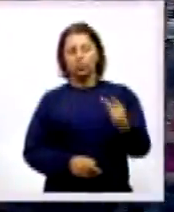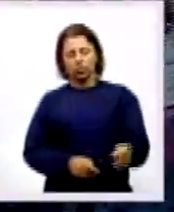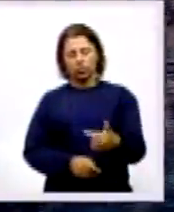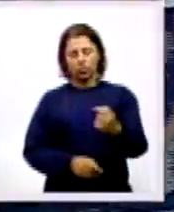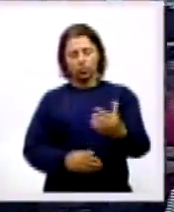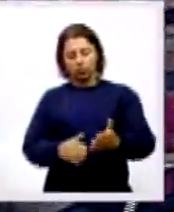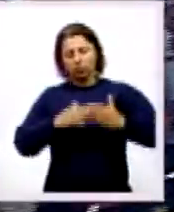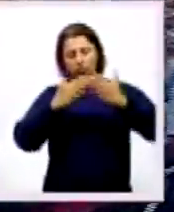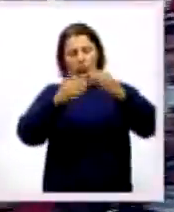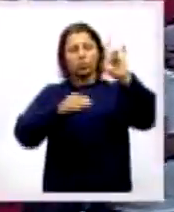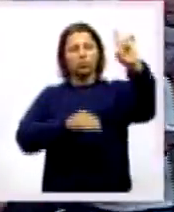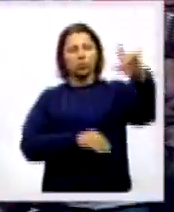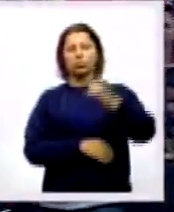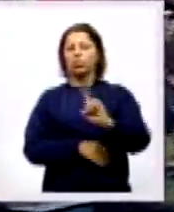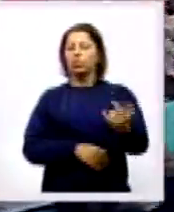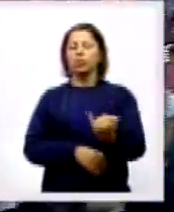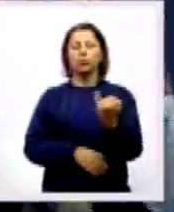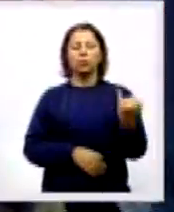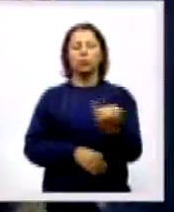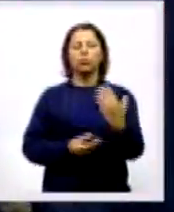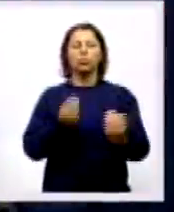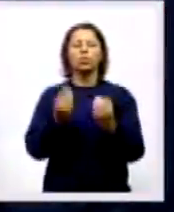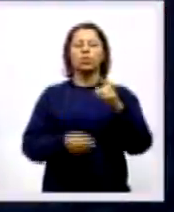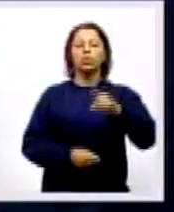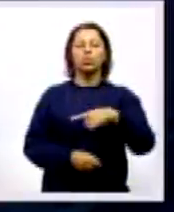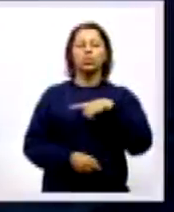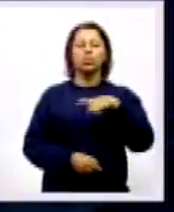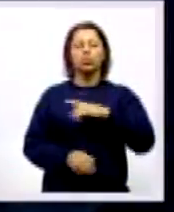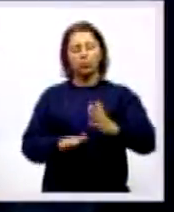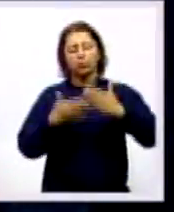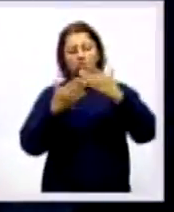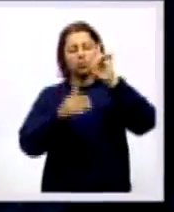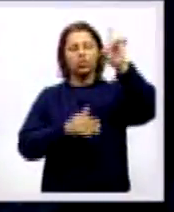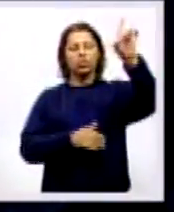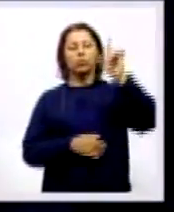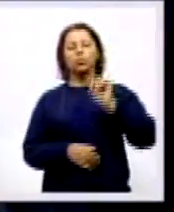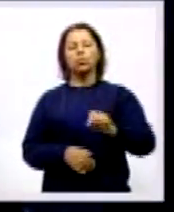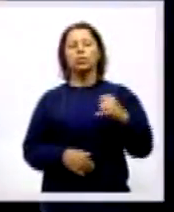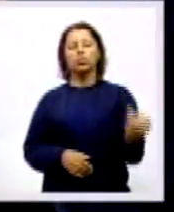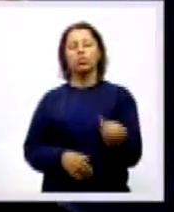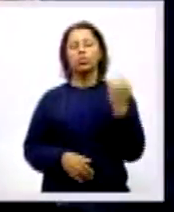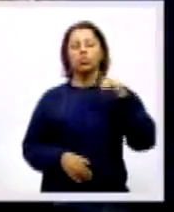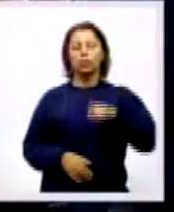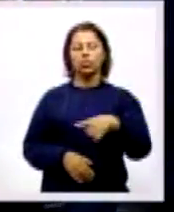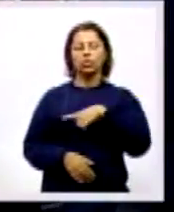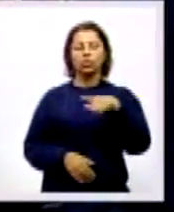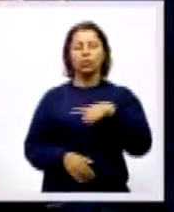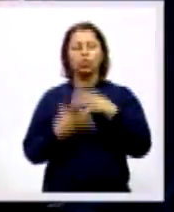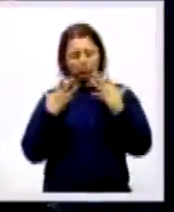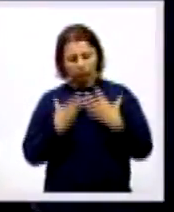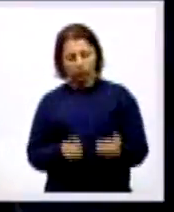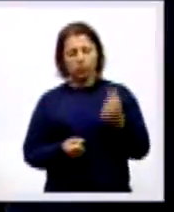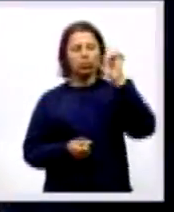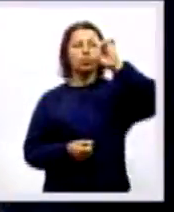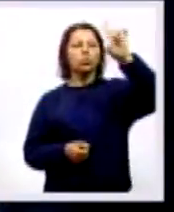pouco. Não importa. Não importa o que você tem a oferecer a Deus. O que importa é o que você tem de receber